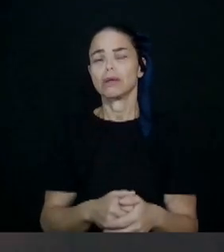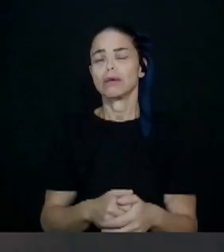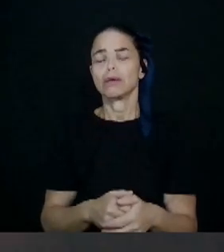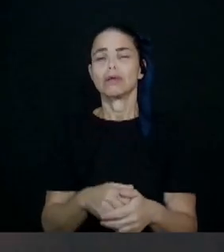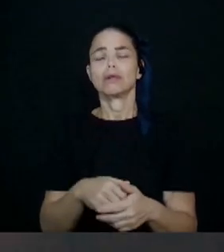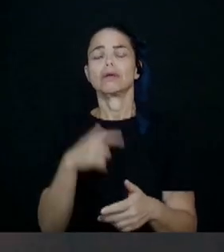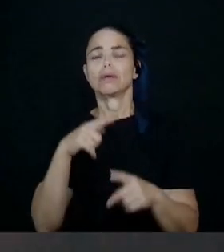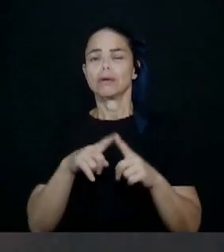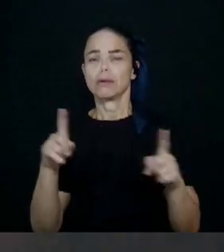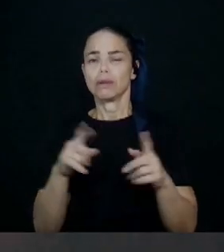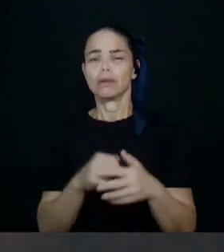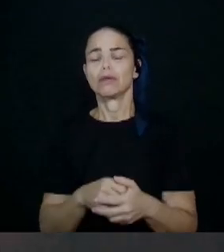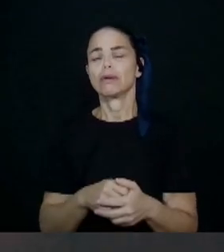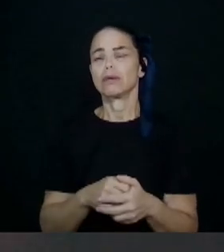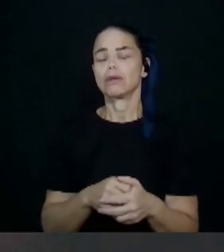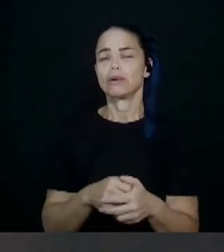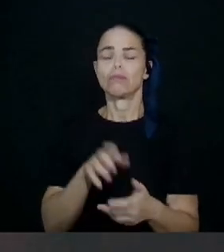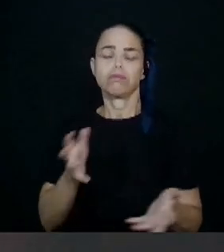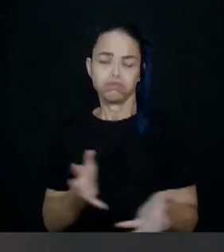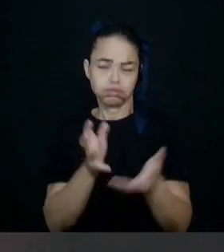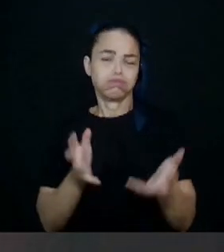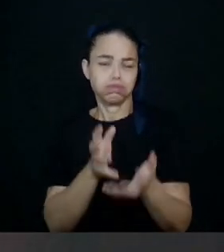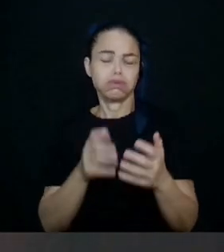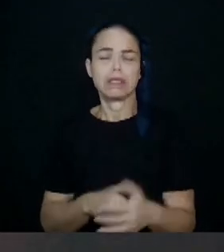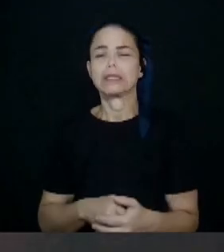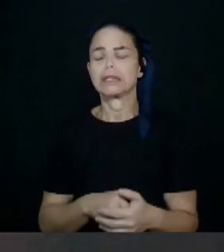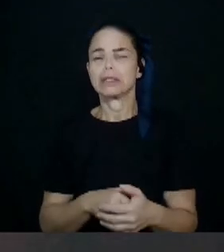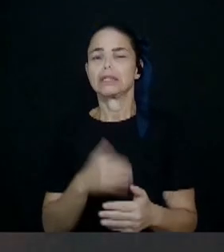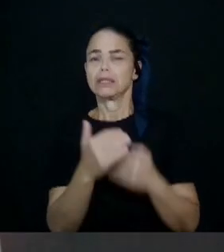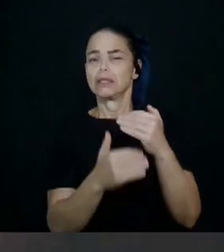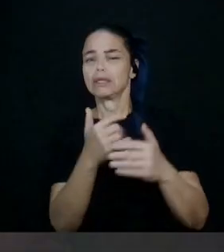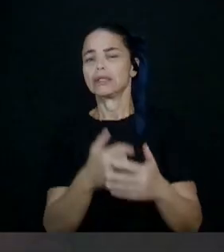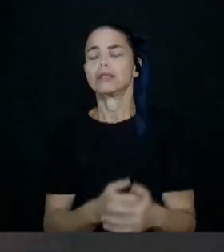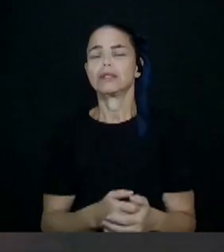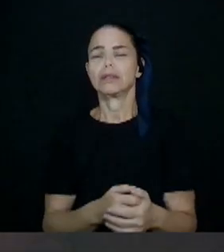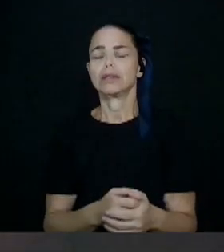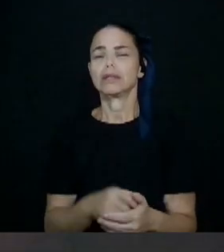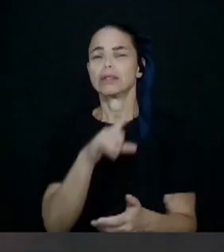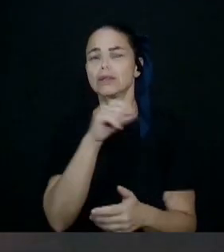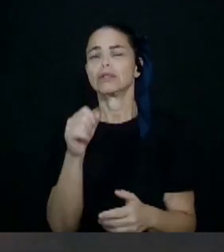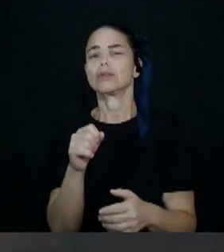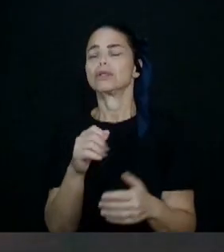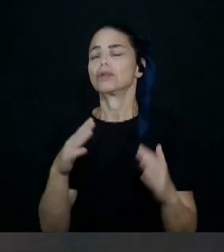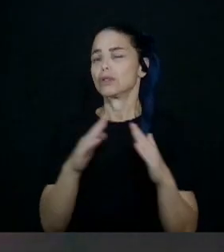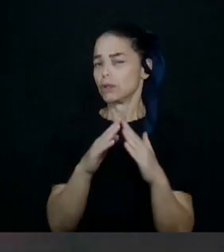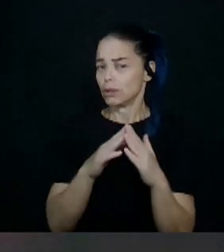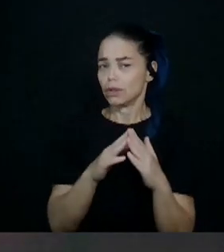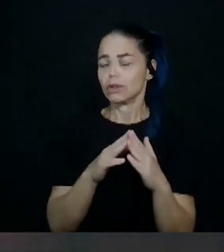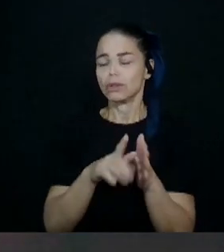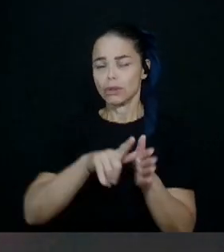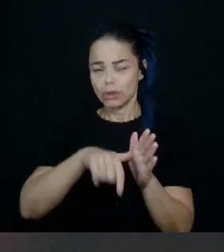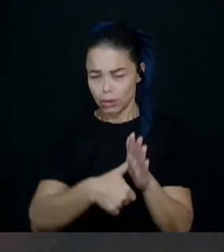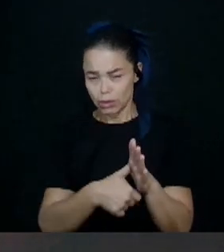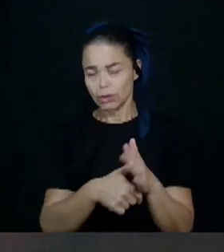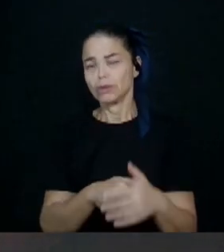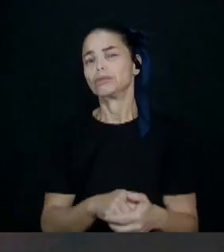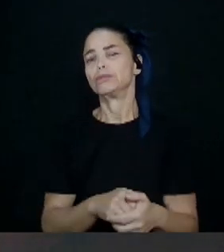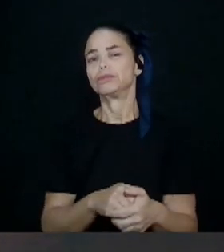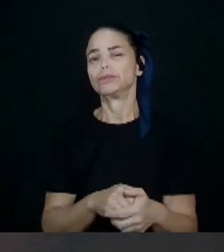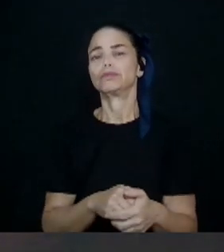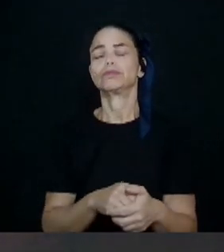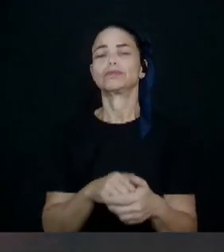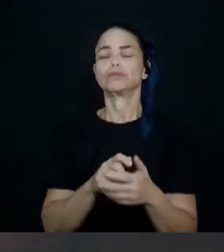mais nessa impulsividade no processo, porque você já sai de casa, você está atrasado, até mesmo,